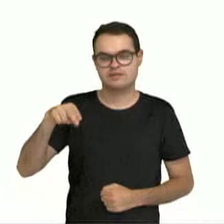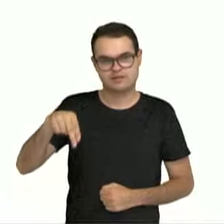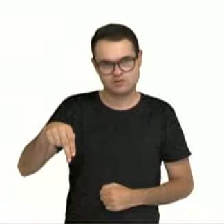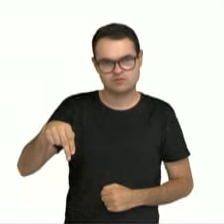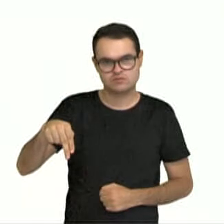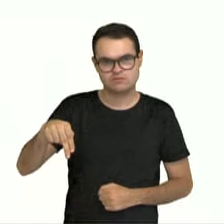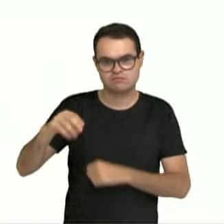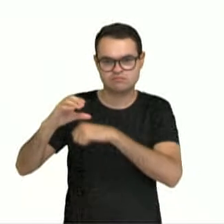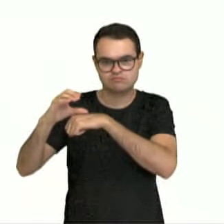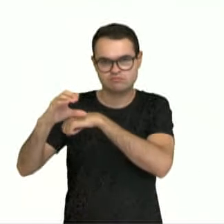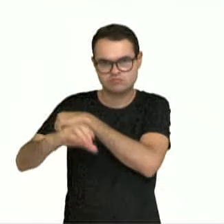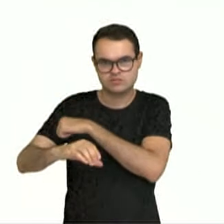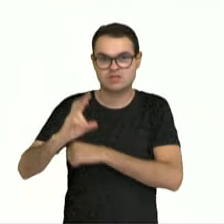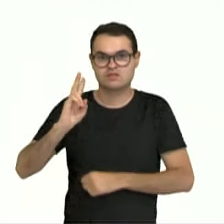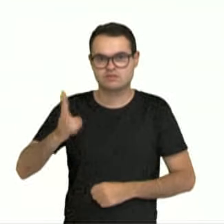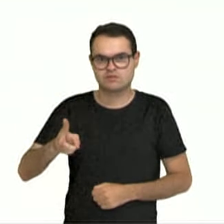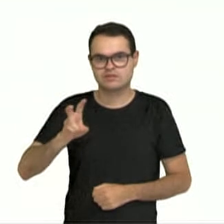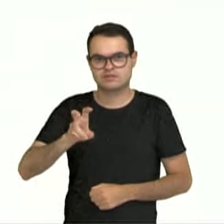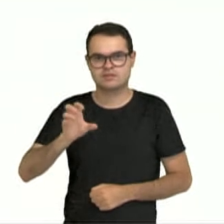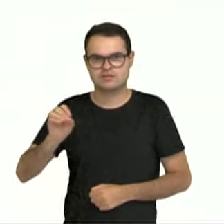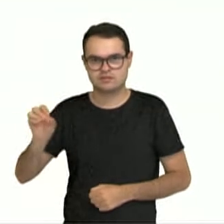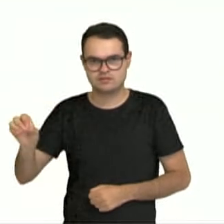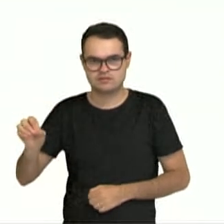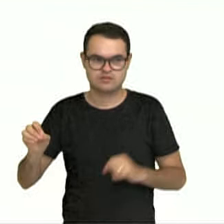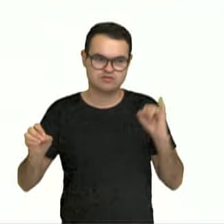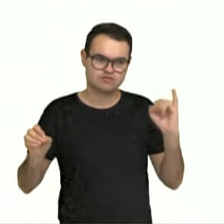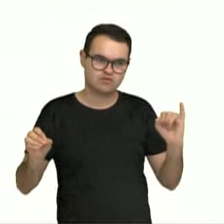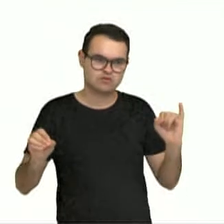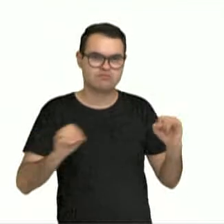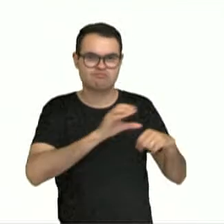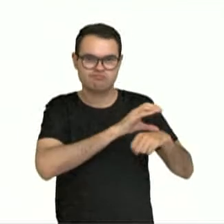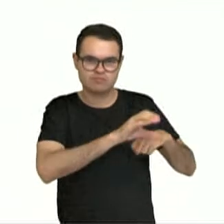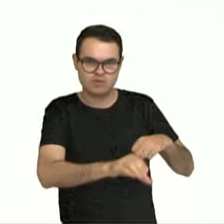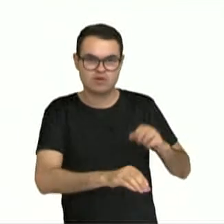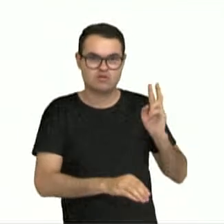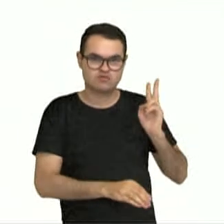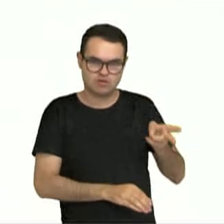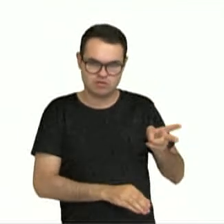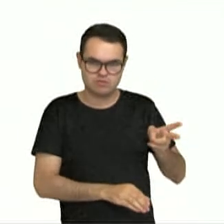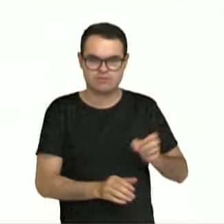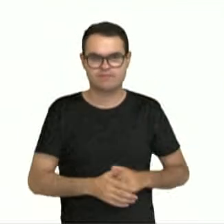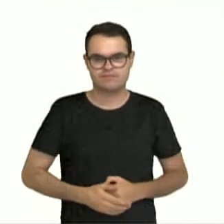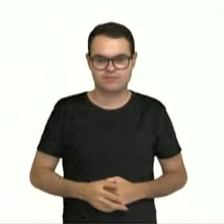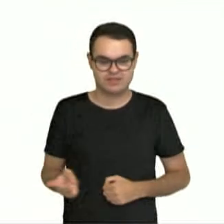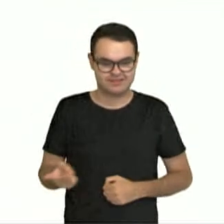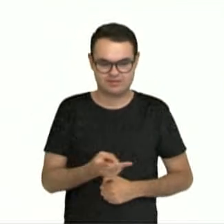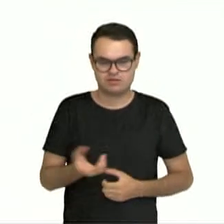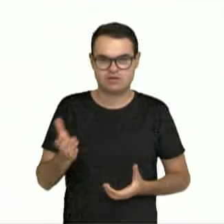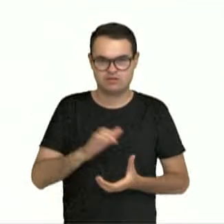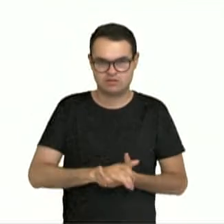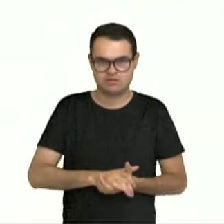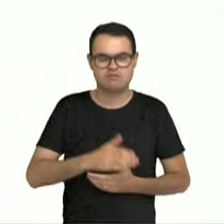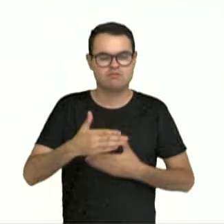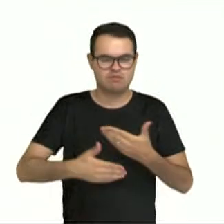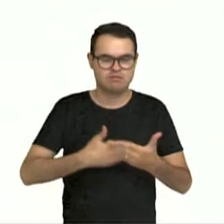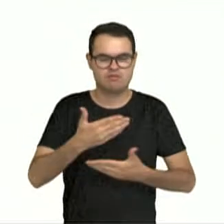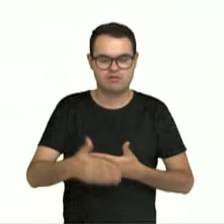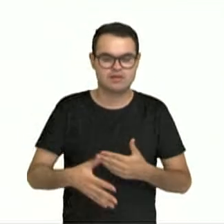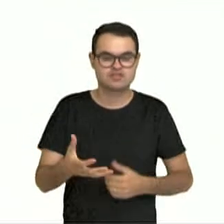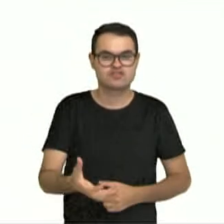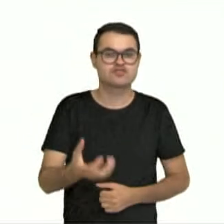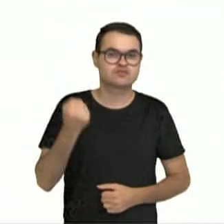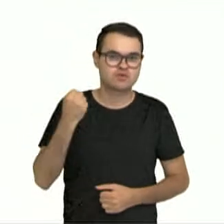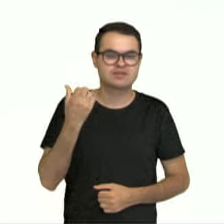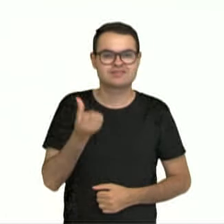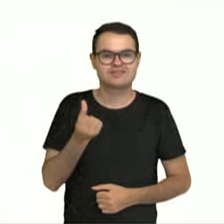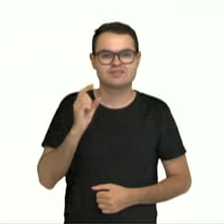Nilson investiu R$2.500, Isolda investiu R$2.000, que o casal fez uma retirada de R$6.300